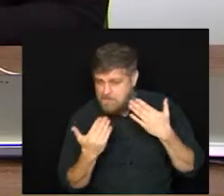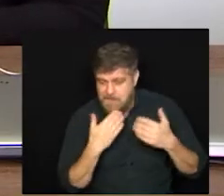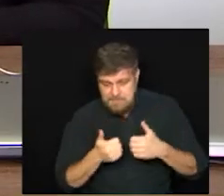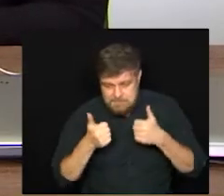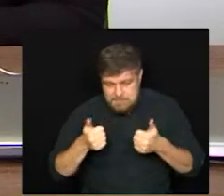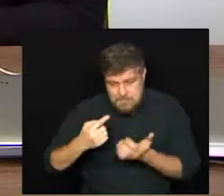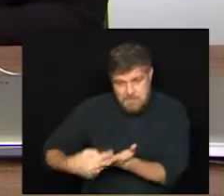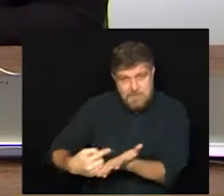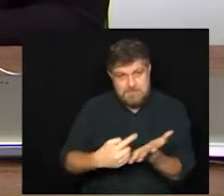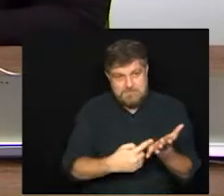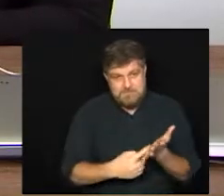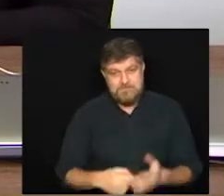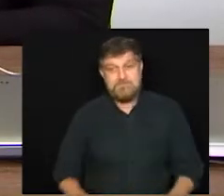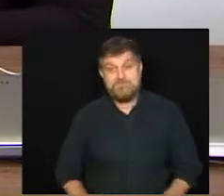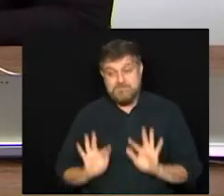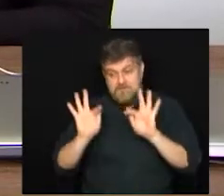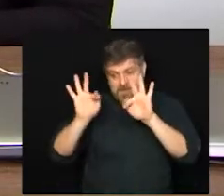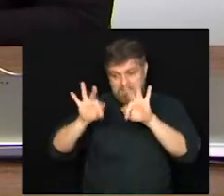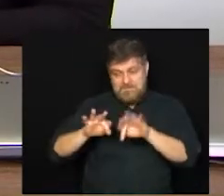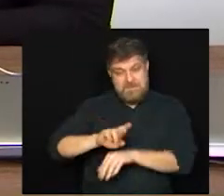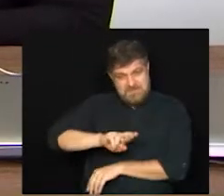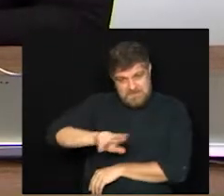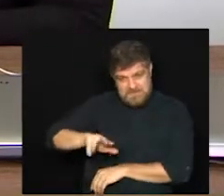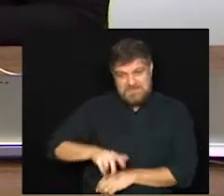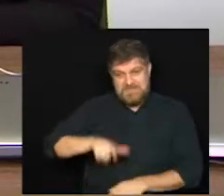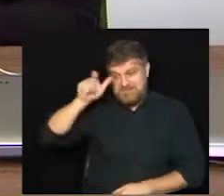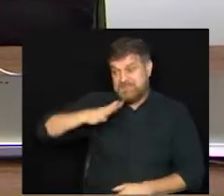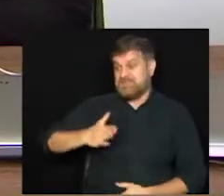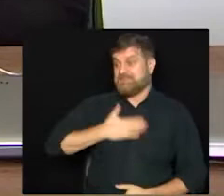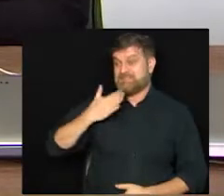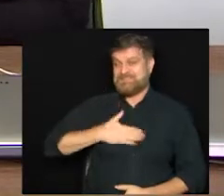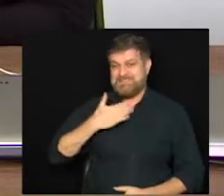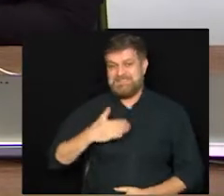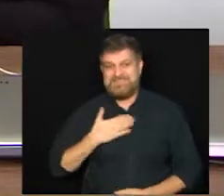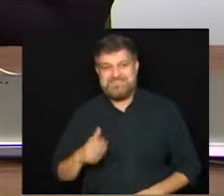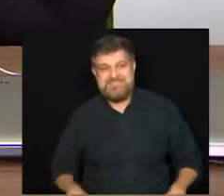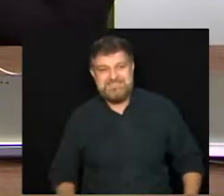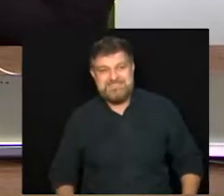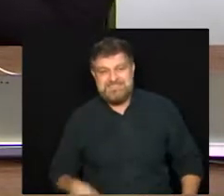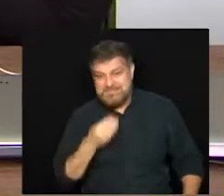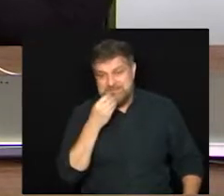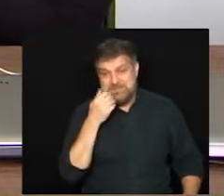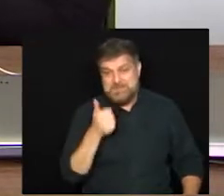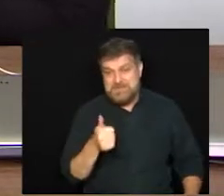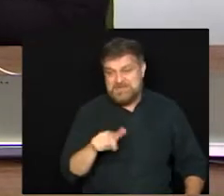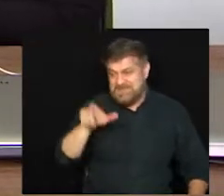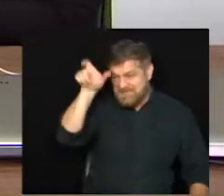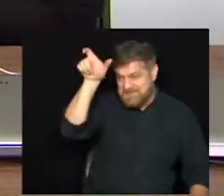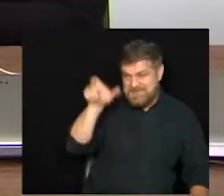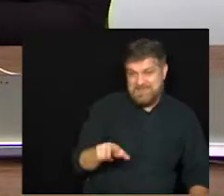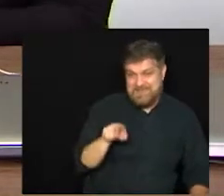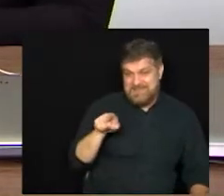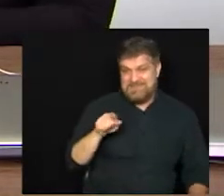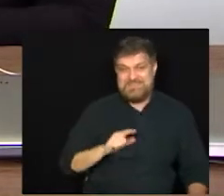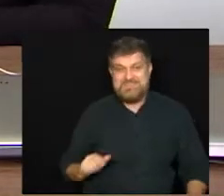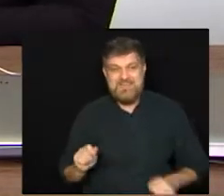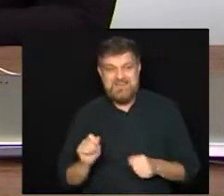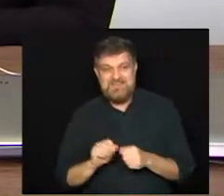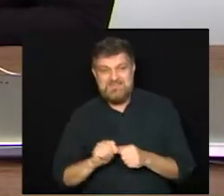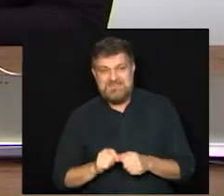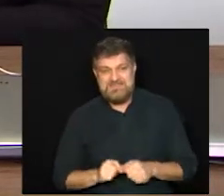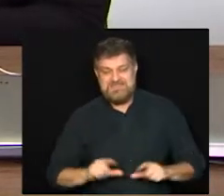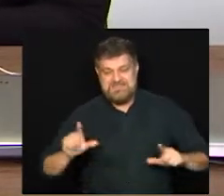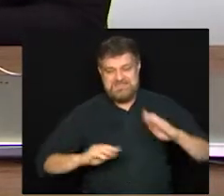vamos fazer diferente aqui o encerramento então, Marcela. Vou te pegar de surpresa, mas tudo bem, TV ao vivo é assim mesmo. Você vai devolver para o